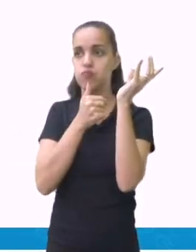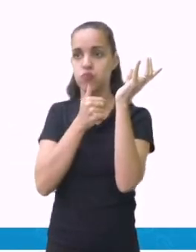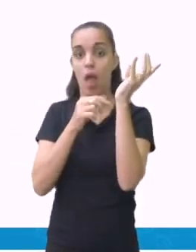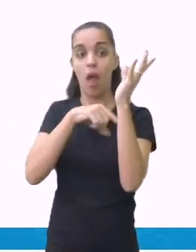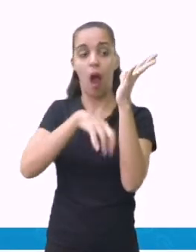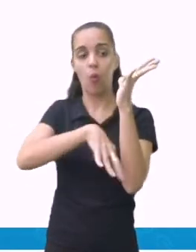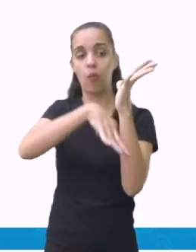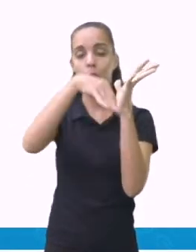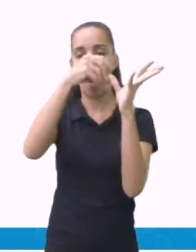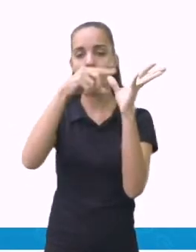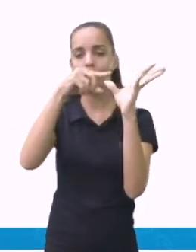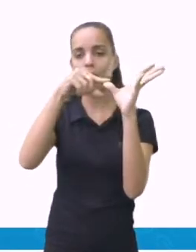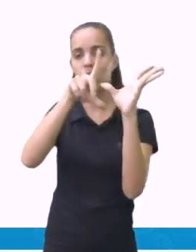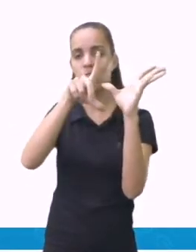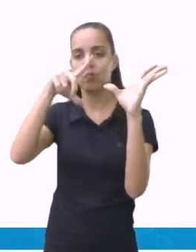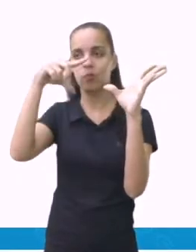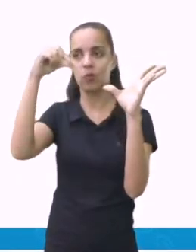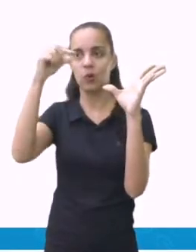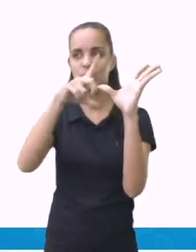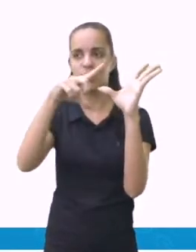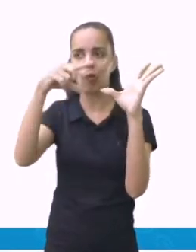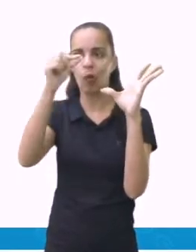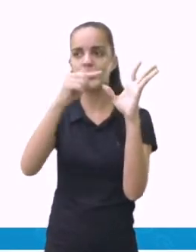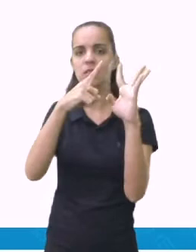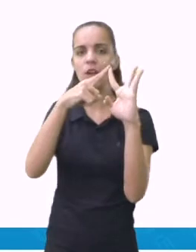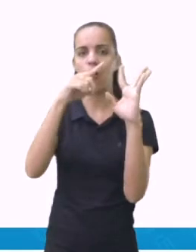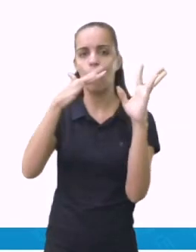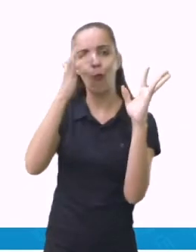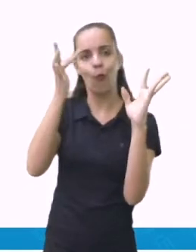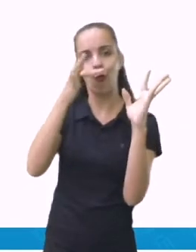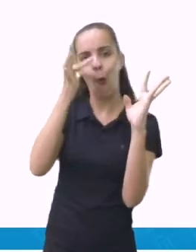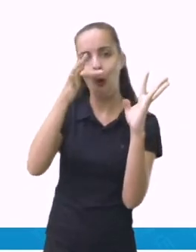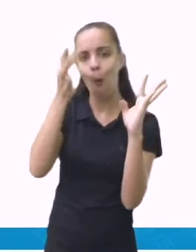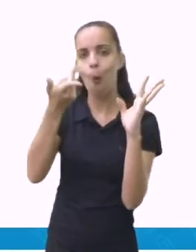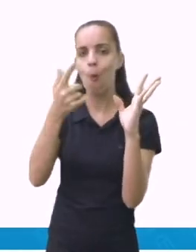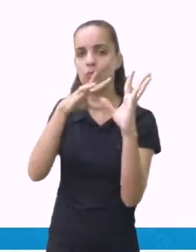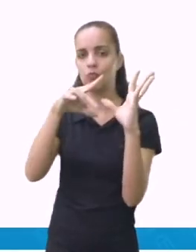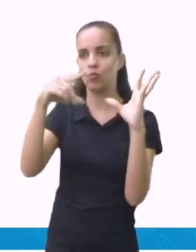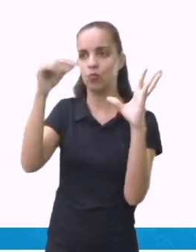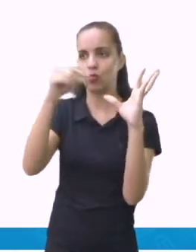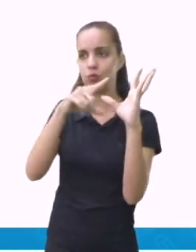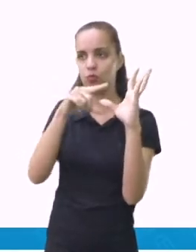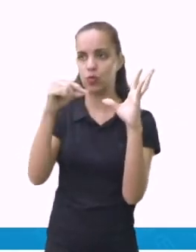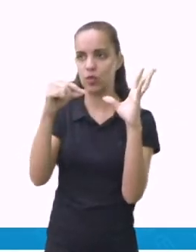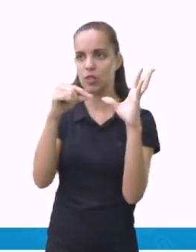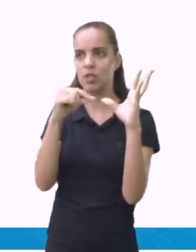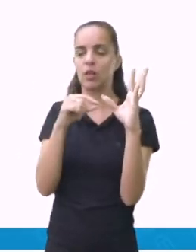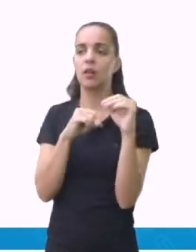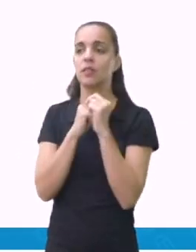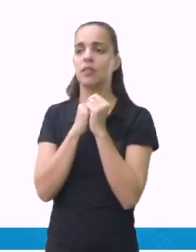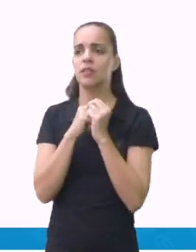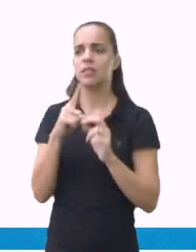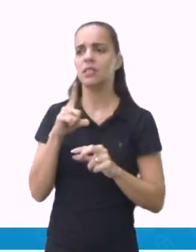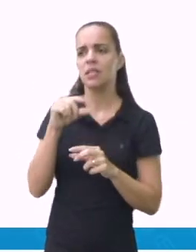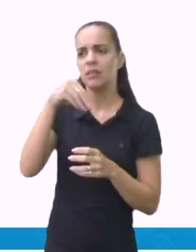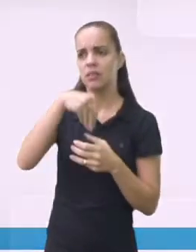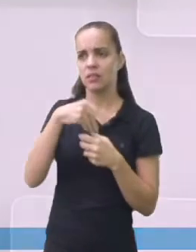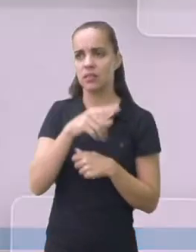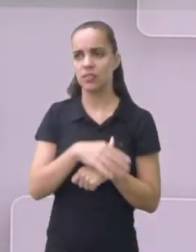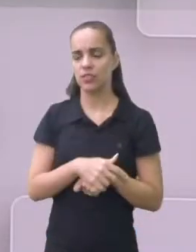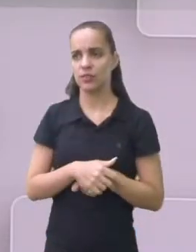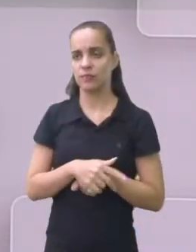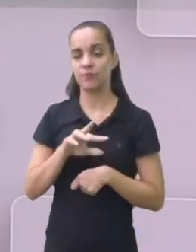as folhas. Lá nas folhas tem lá uma substância chamada clorofila, que é aquilo que deixa a